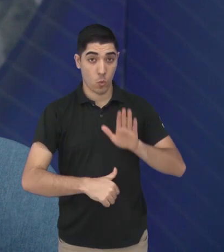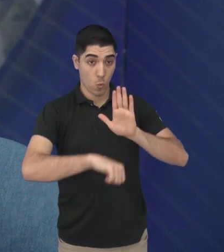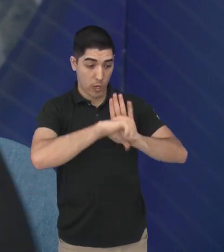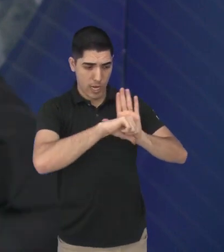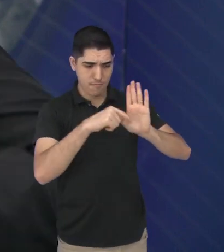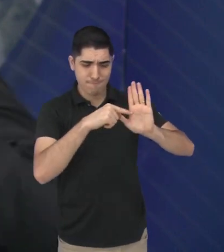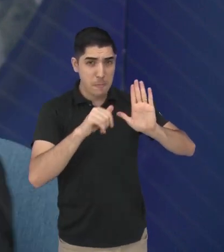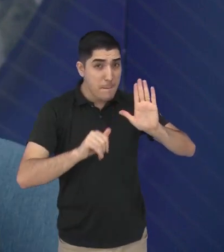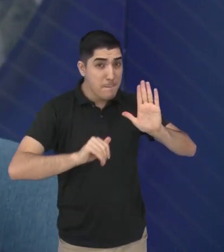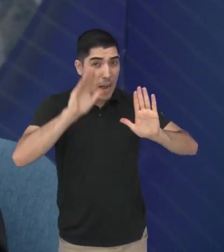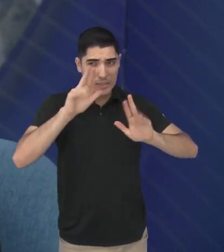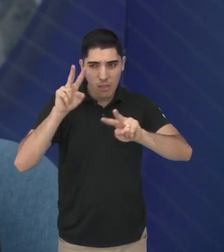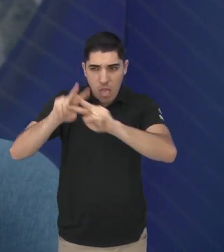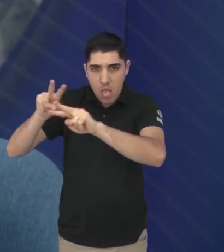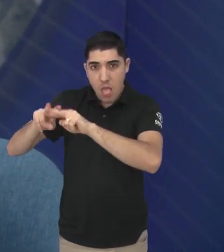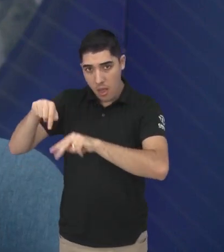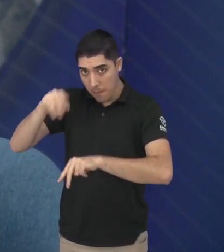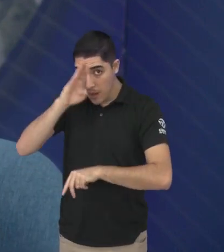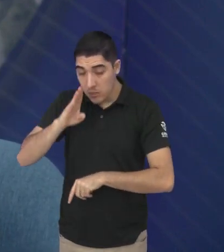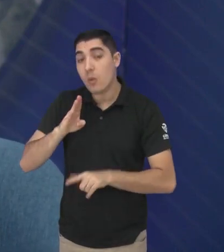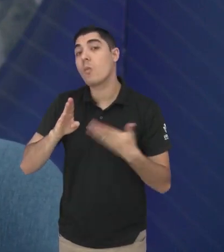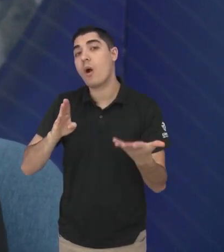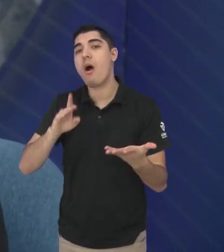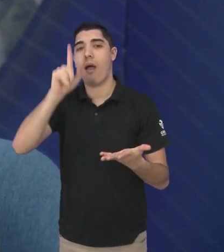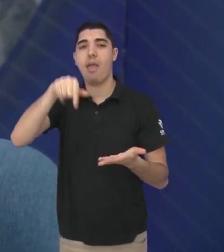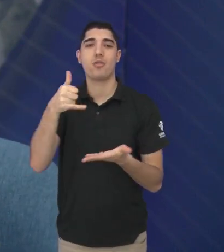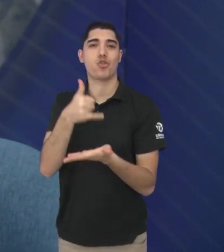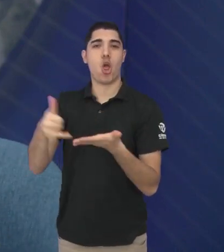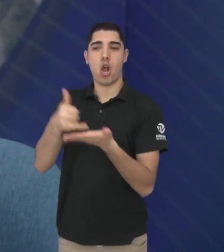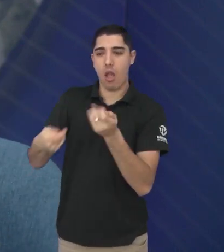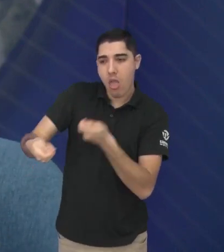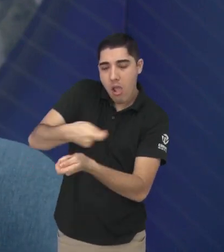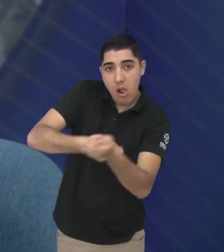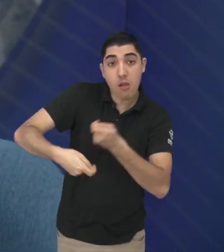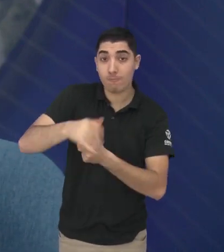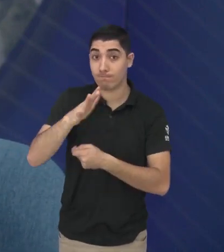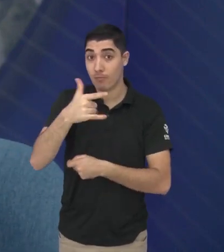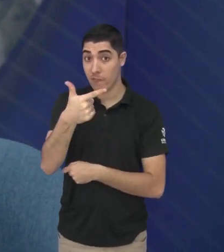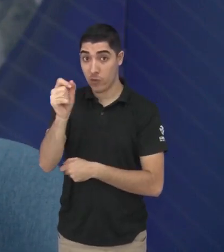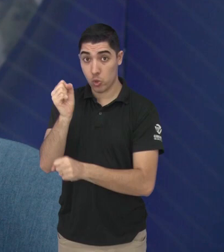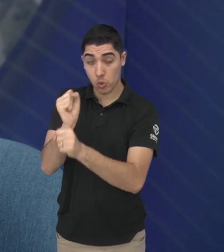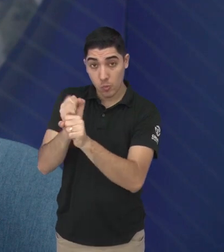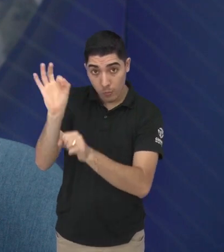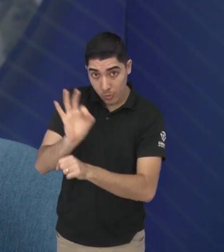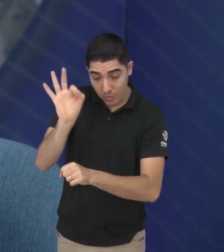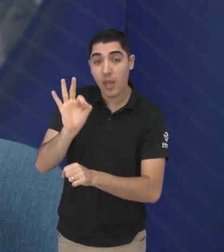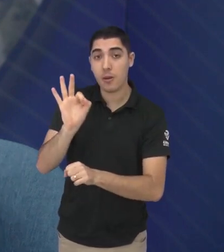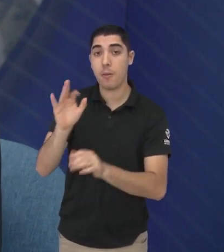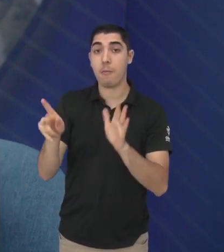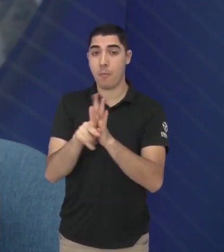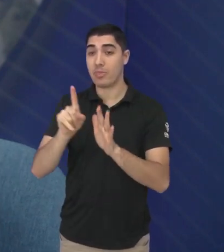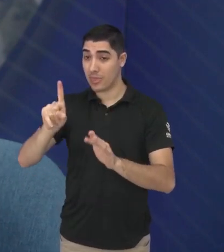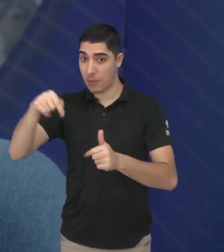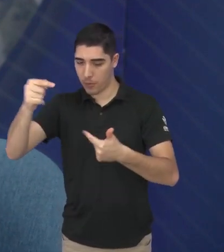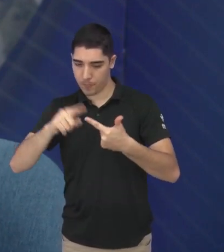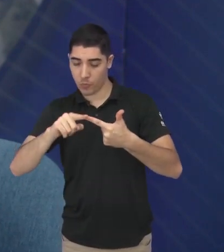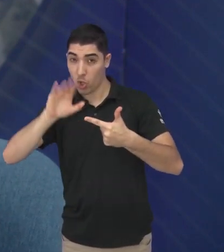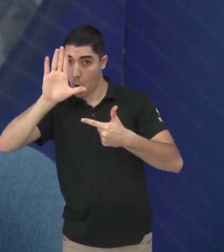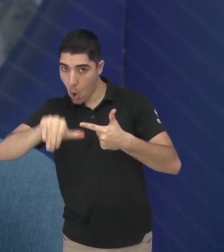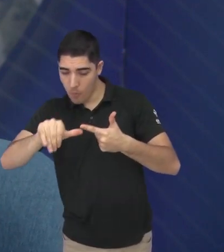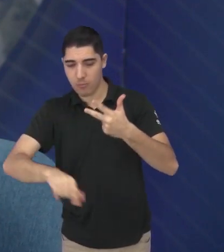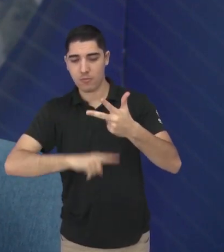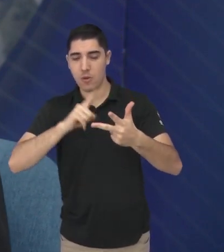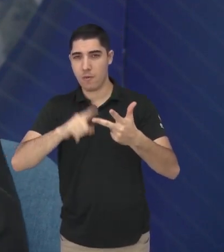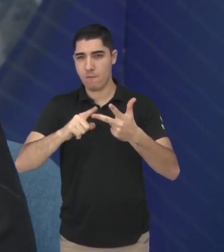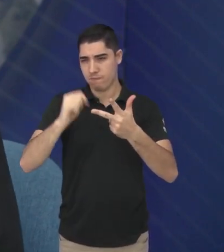crime que mais causa prisões no Brasil é o tráfico de drogas, o que equivale a 28%, seguido de roubo, furto e